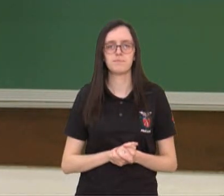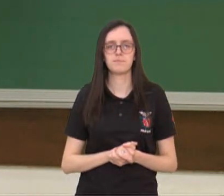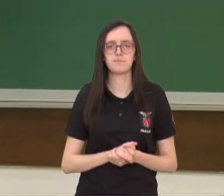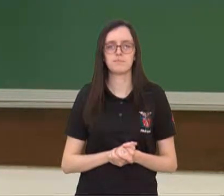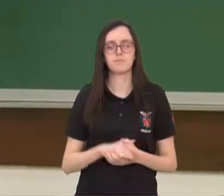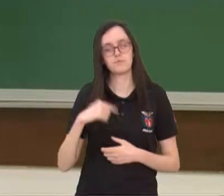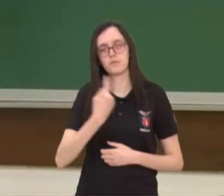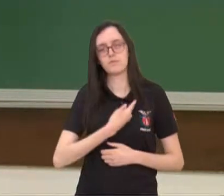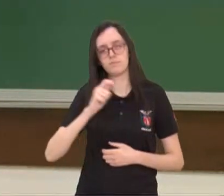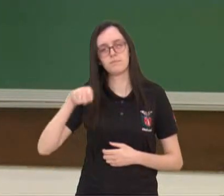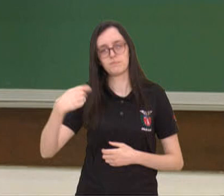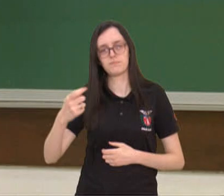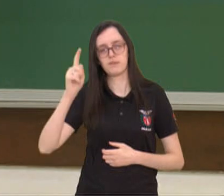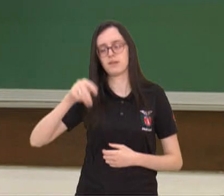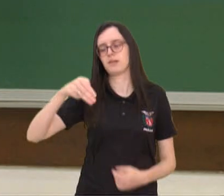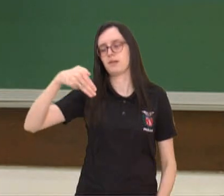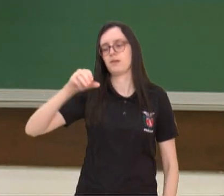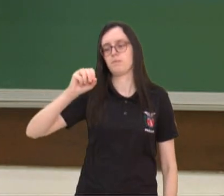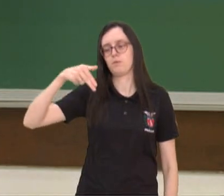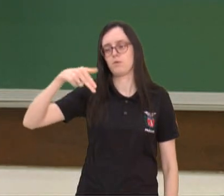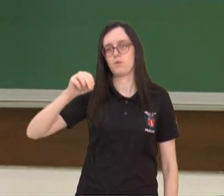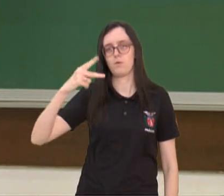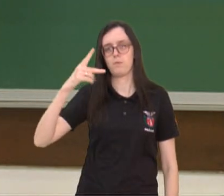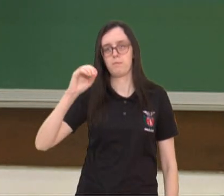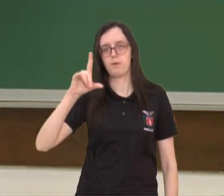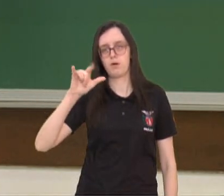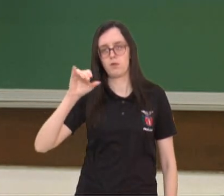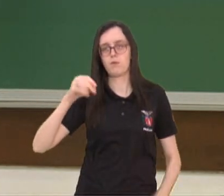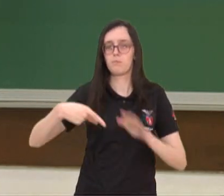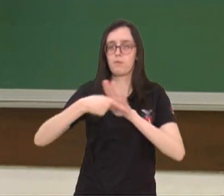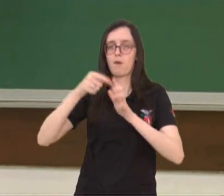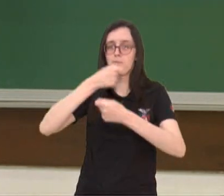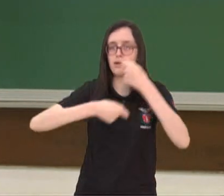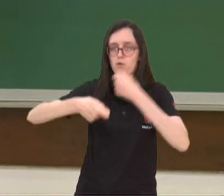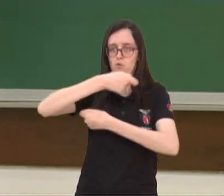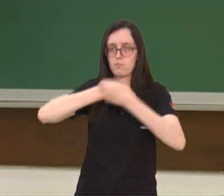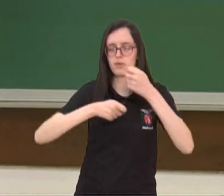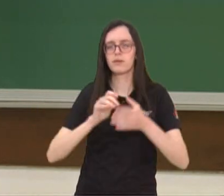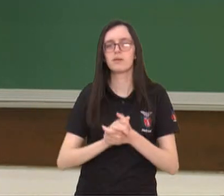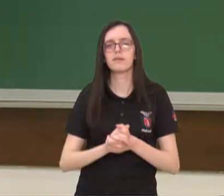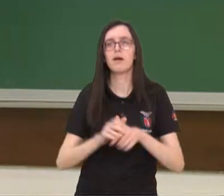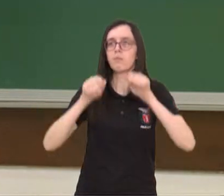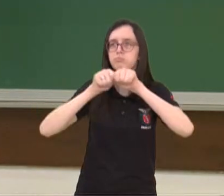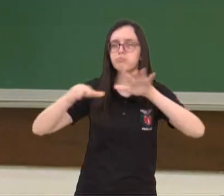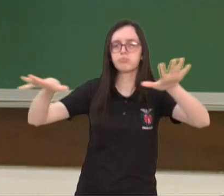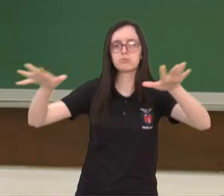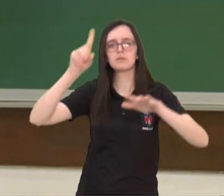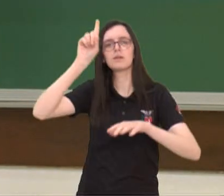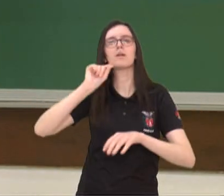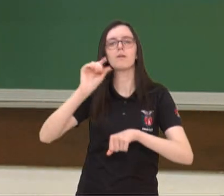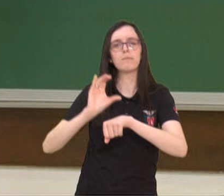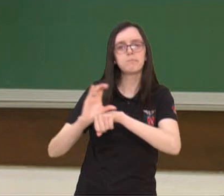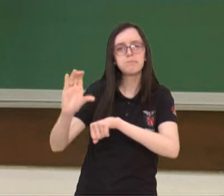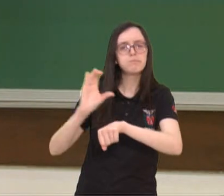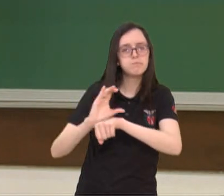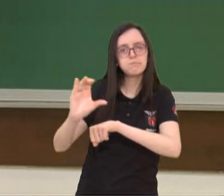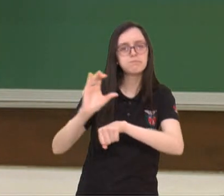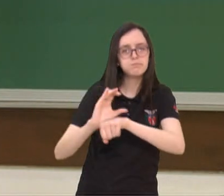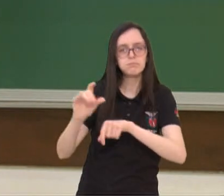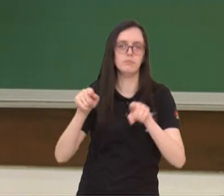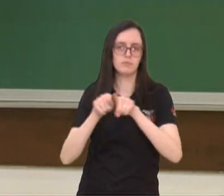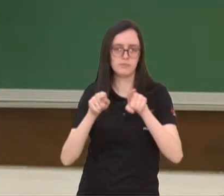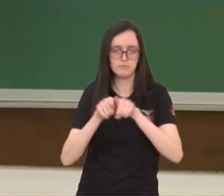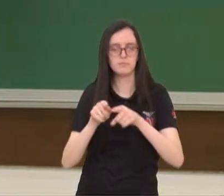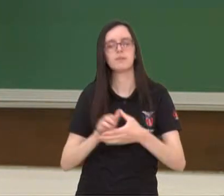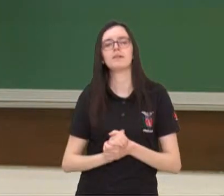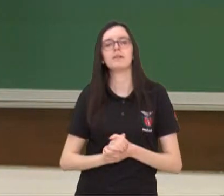Que nós chamamos de monopólio da economia, né? A expansão do mercado de capitais também